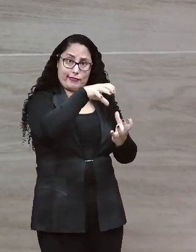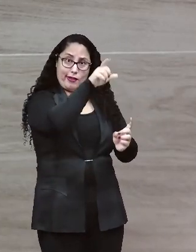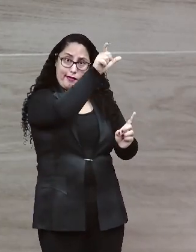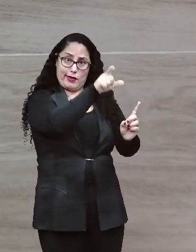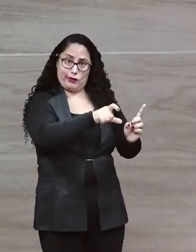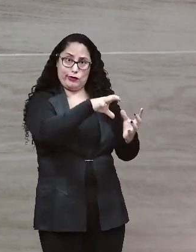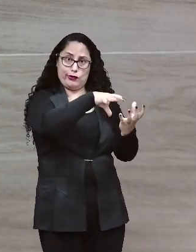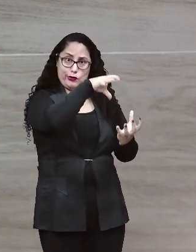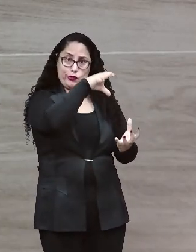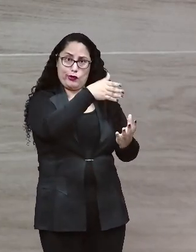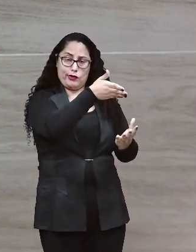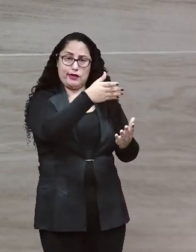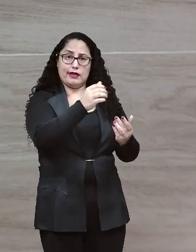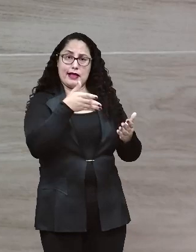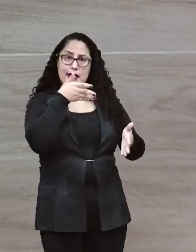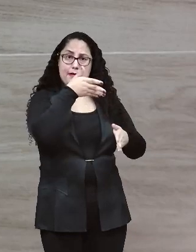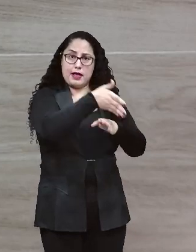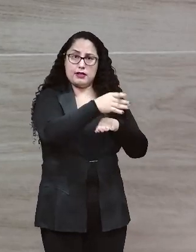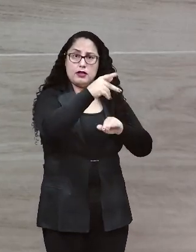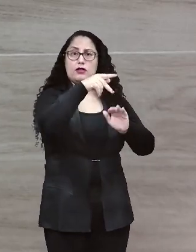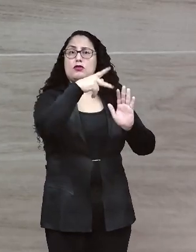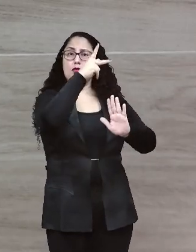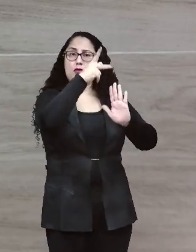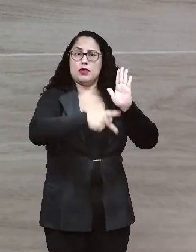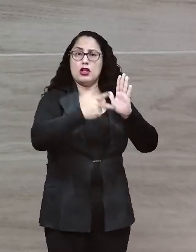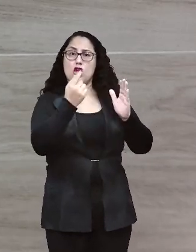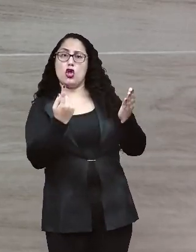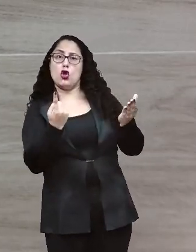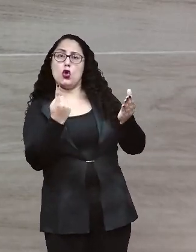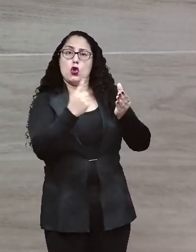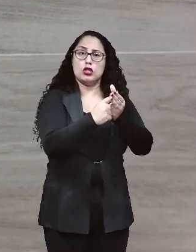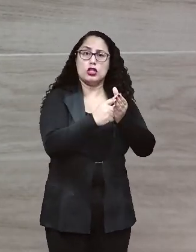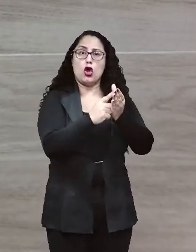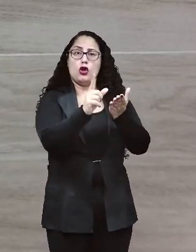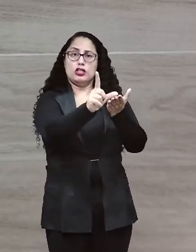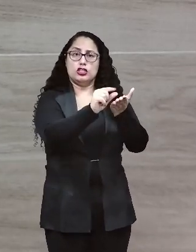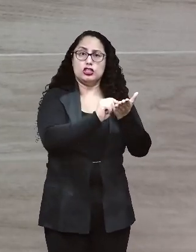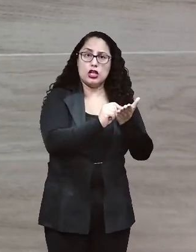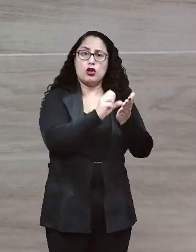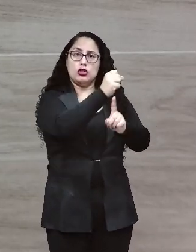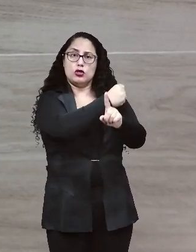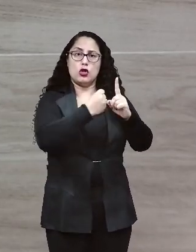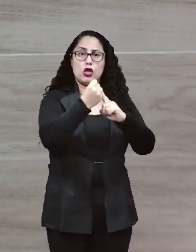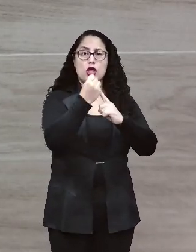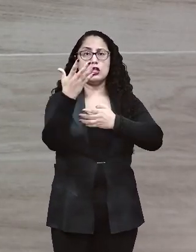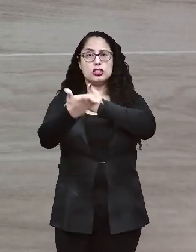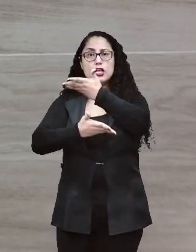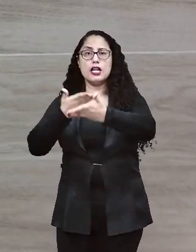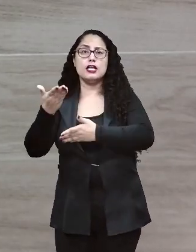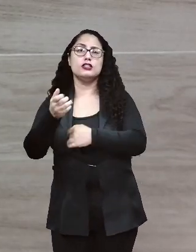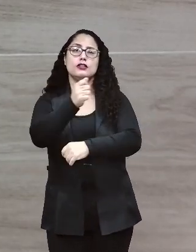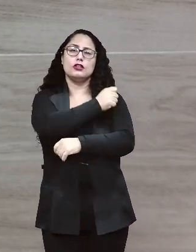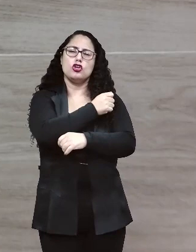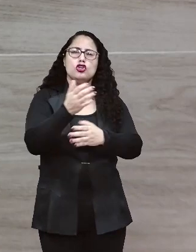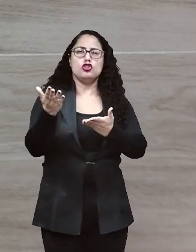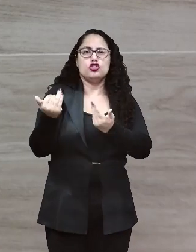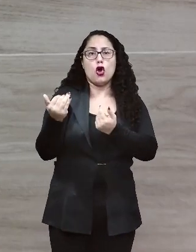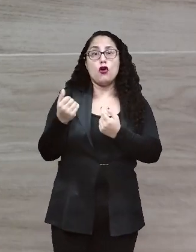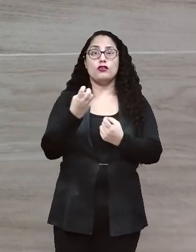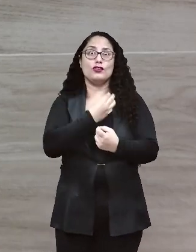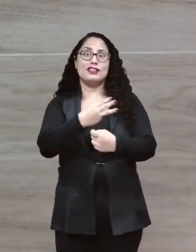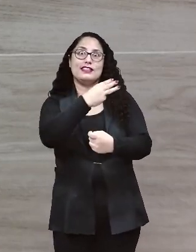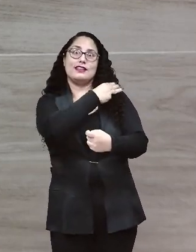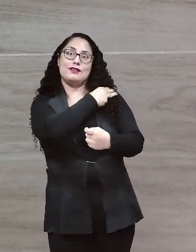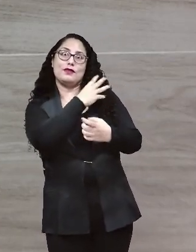pessoas idosas que fazem parte do projeto de inclusão digital e social, interagindo com os alunos jovens do ensino